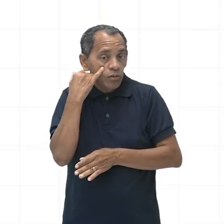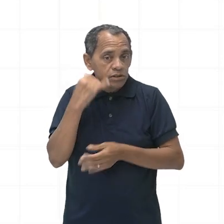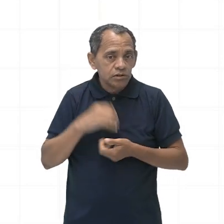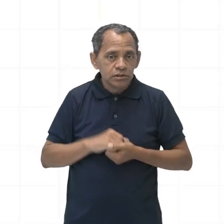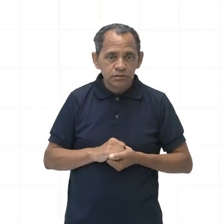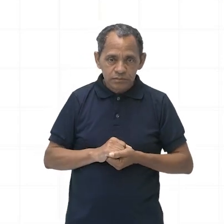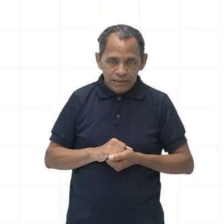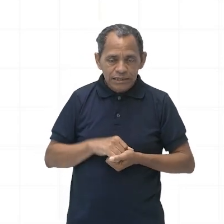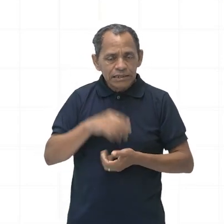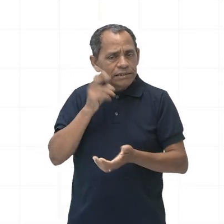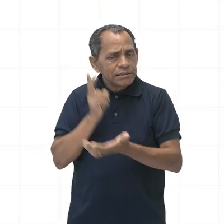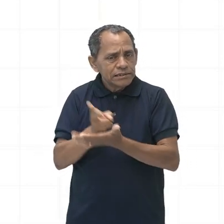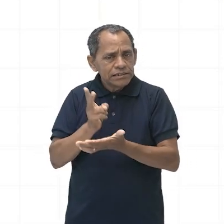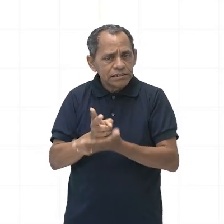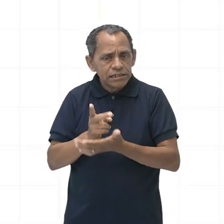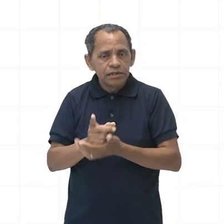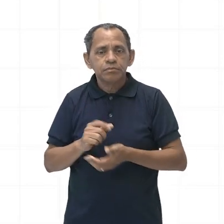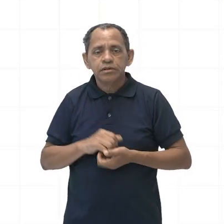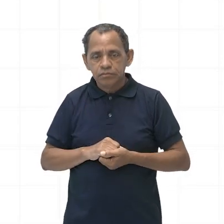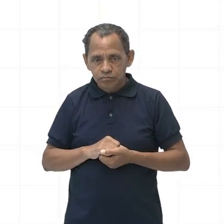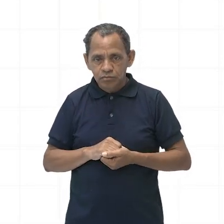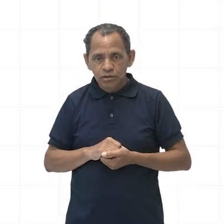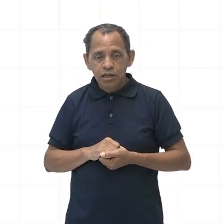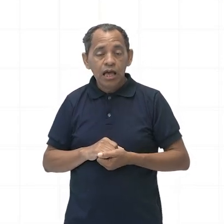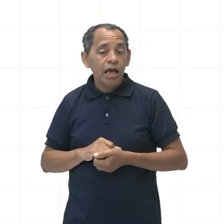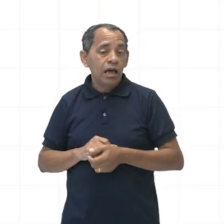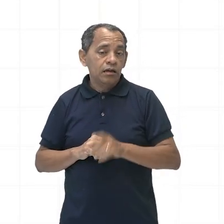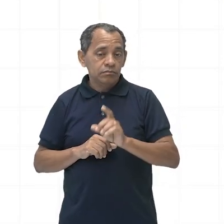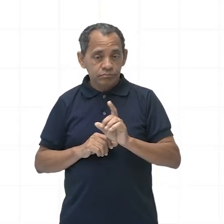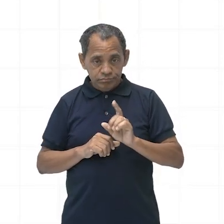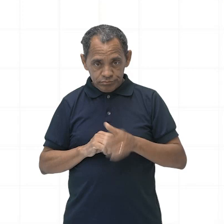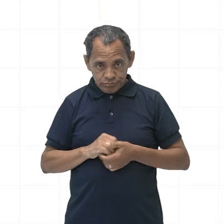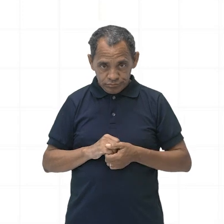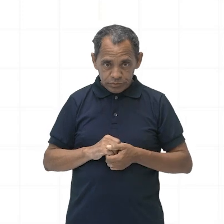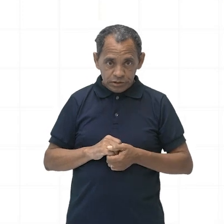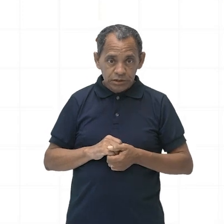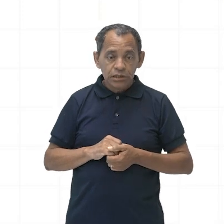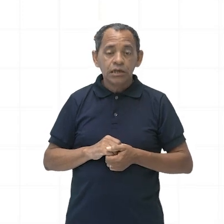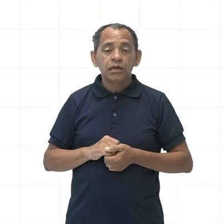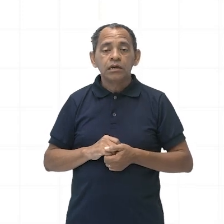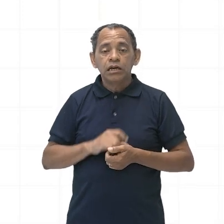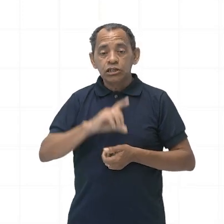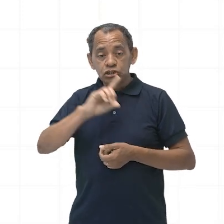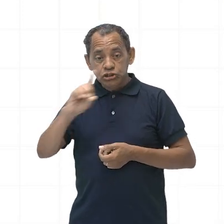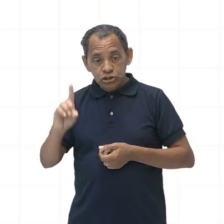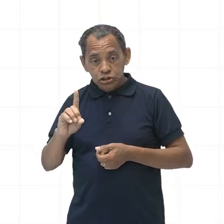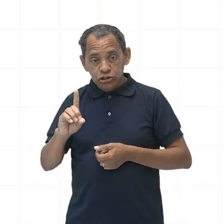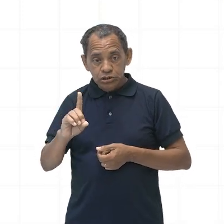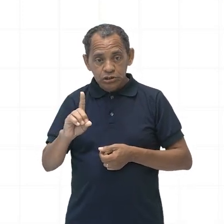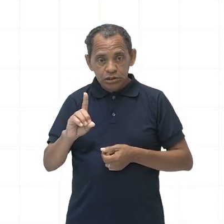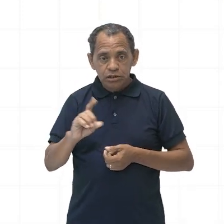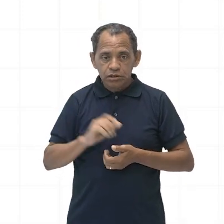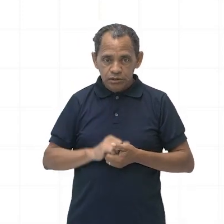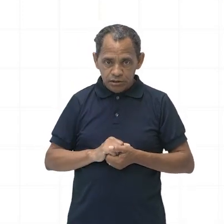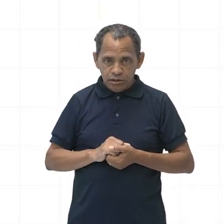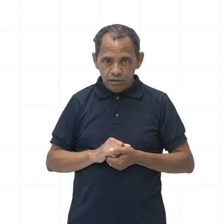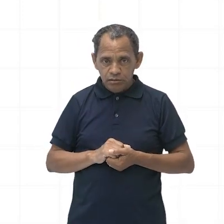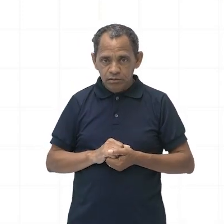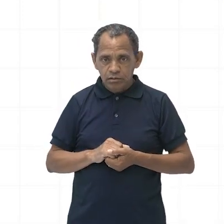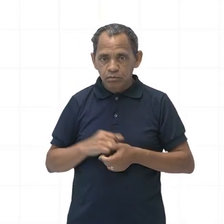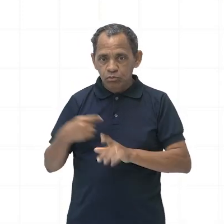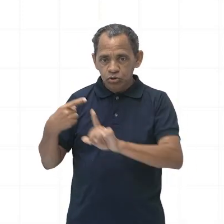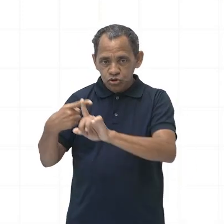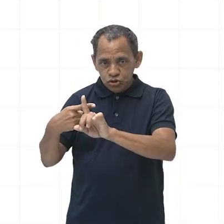fica à direita, negativo. Quem fica à esquerda, positivo. E essa é a ideia